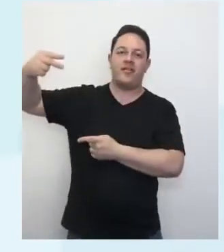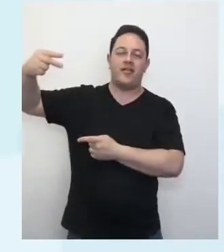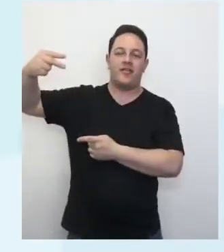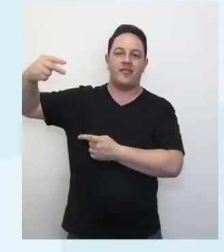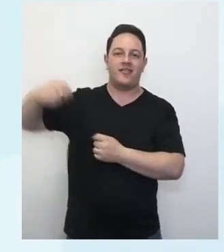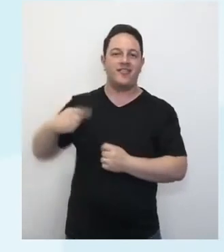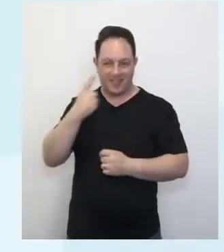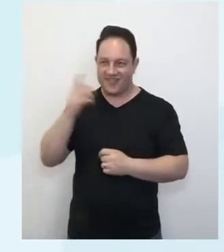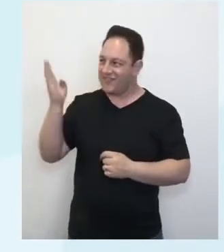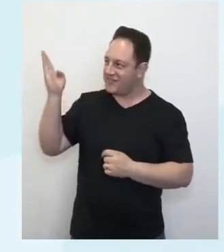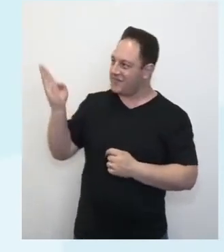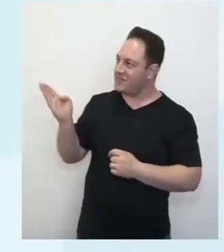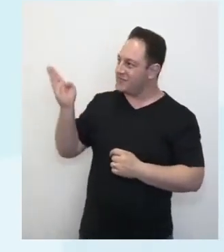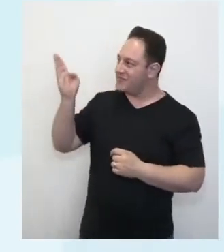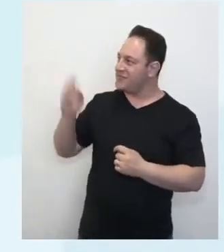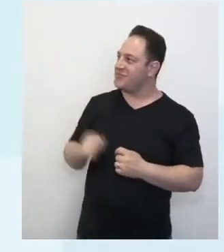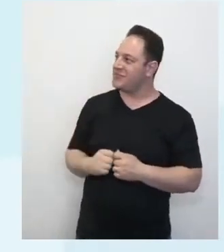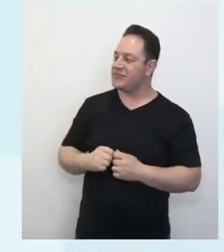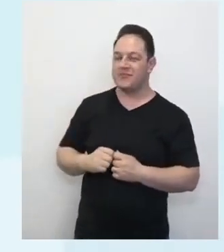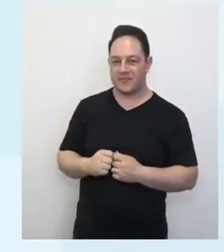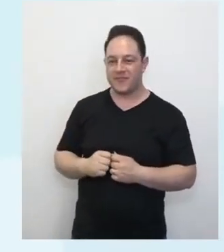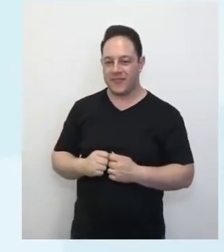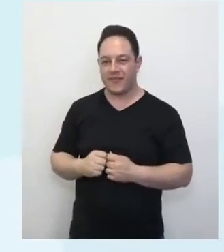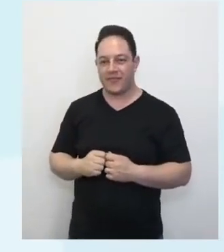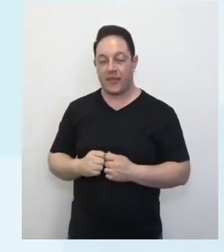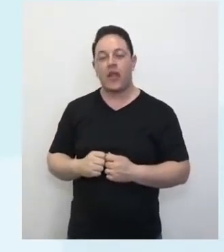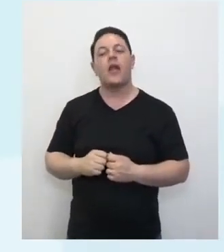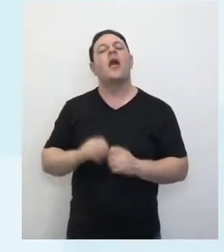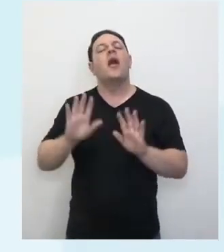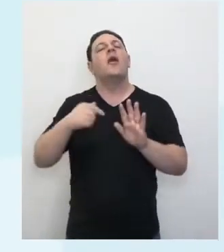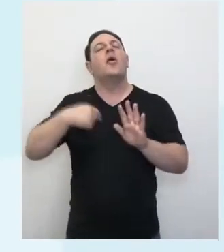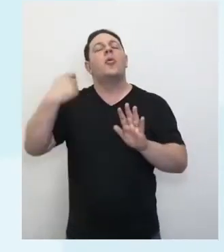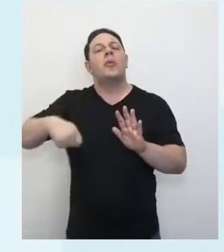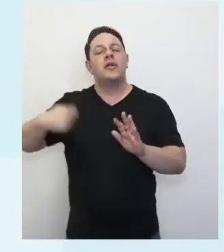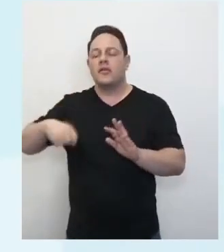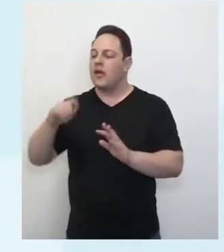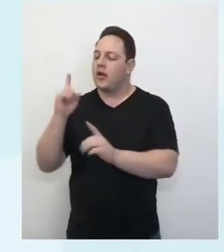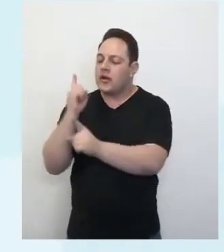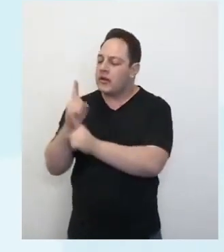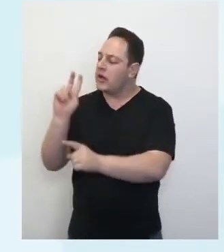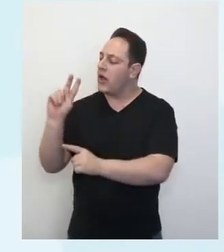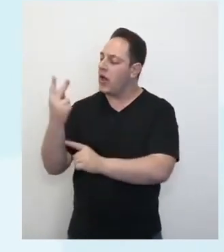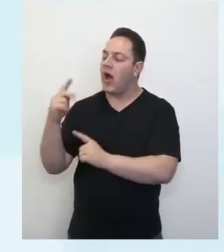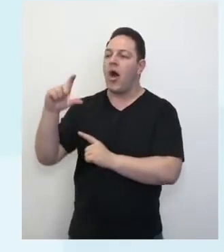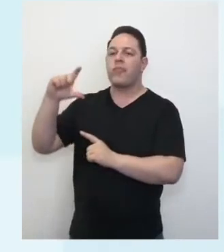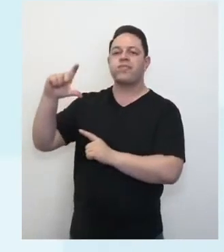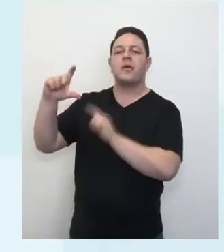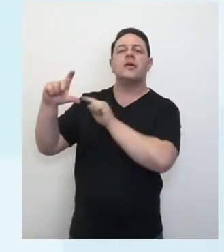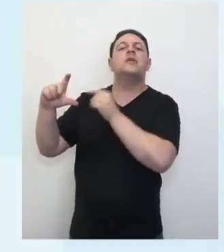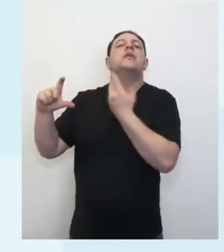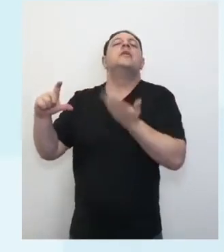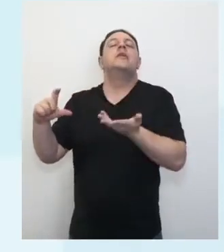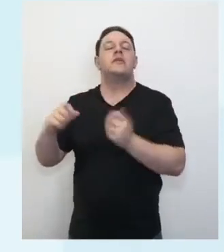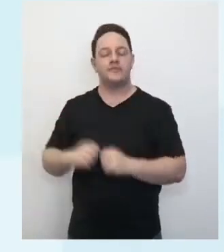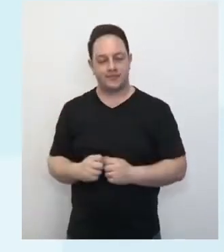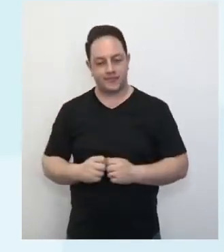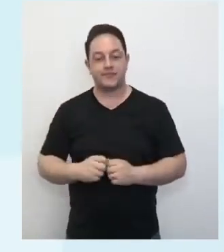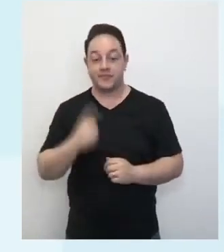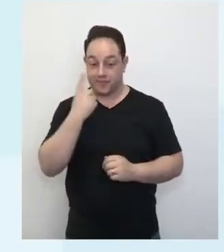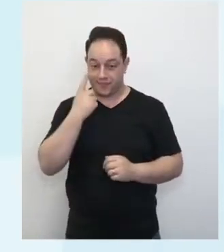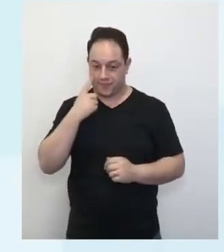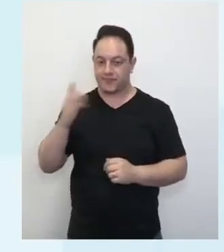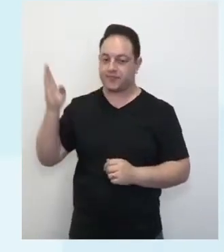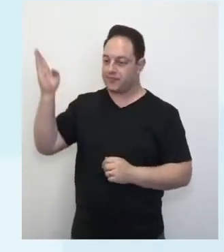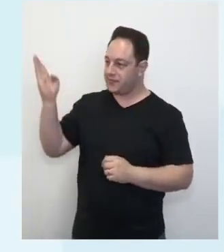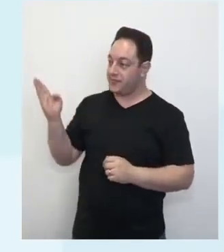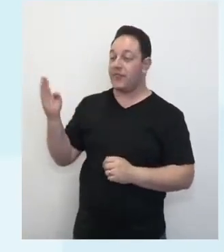/ agazão ótimo eu preciso encontrar agazão então Observe que esta fração